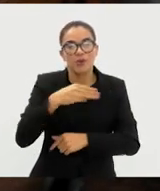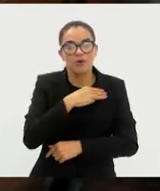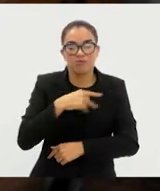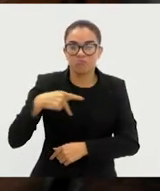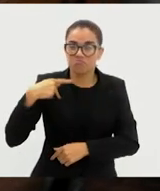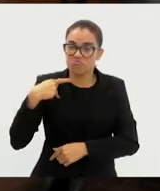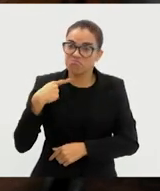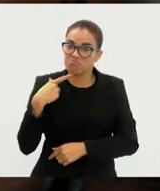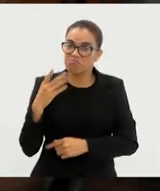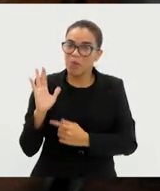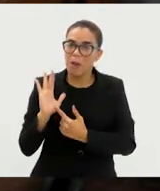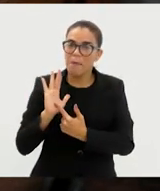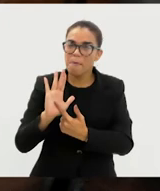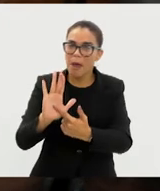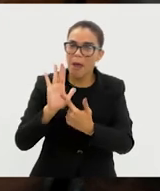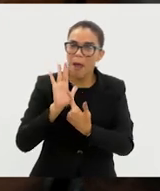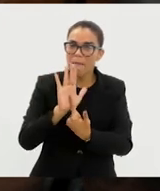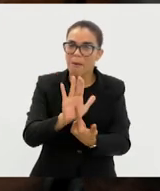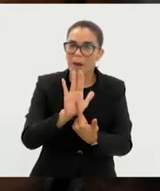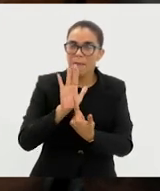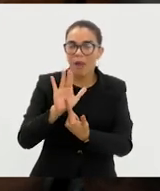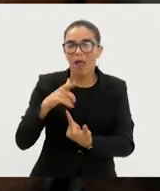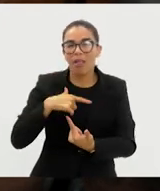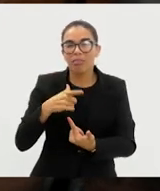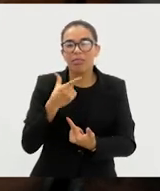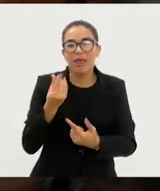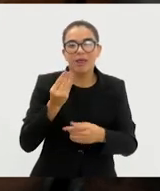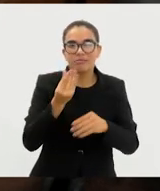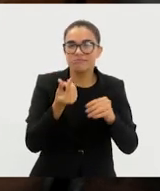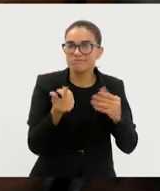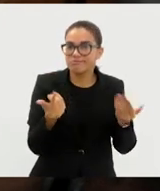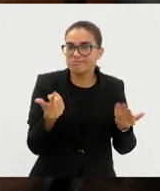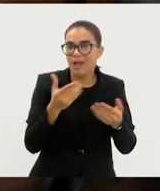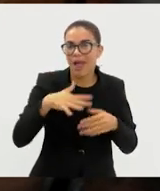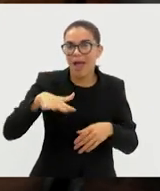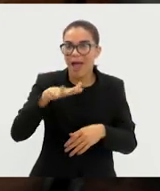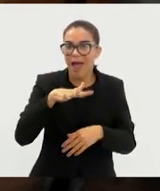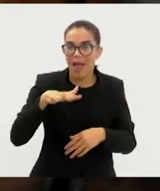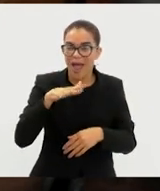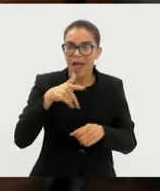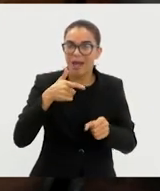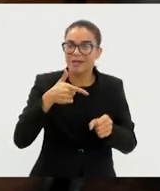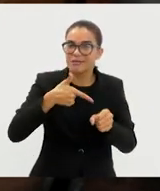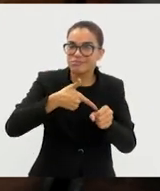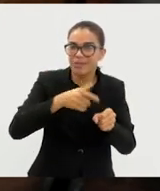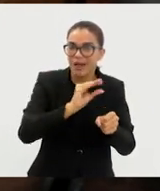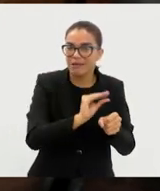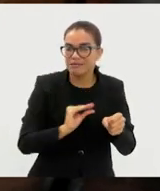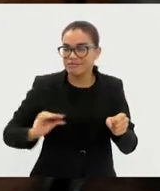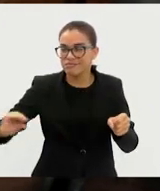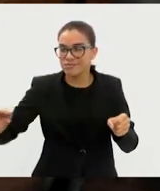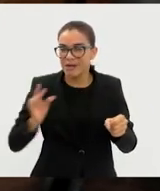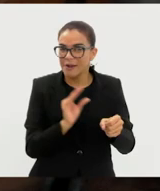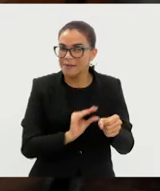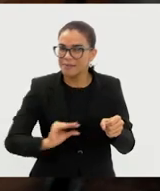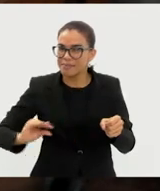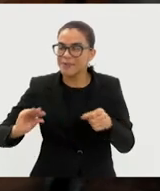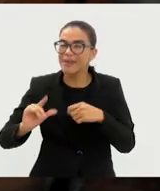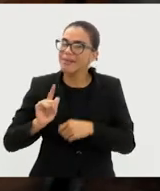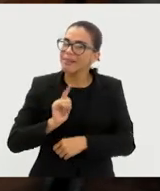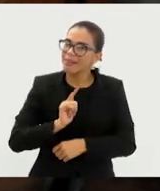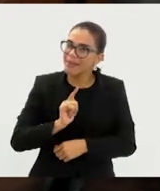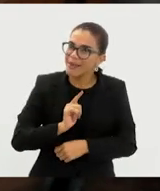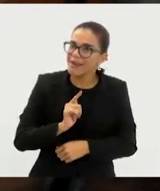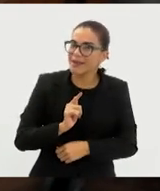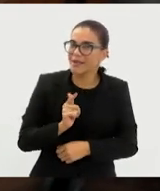mostrando que tem desvio, principalmente na área de combustível, mas não só, é muito grande. Então, queria, se